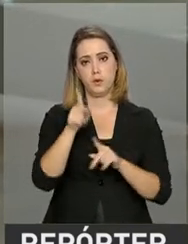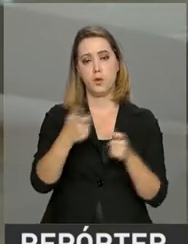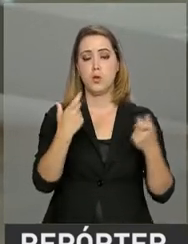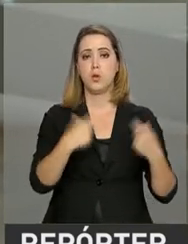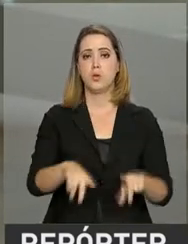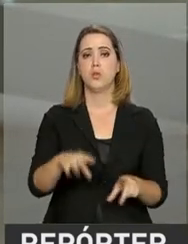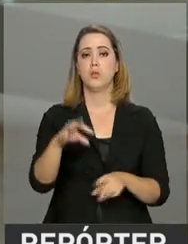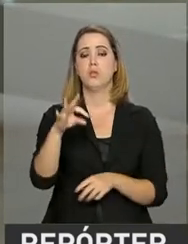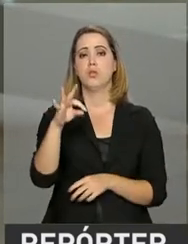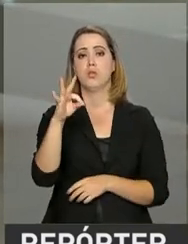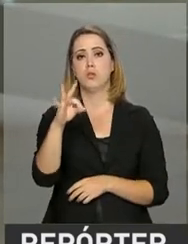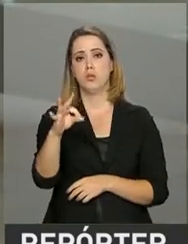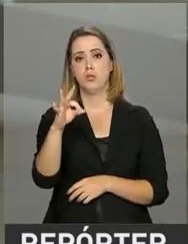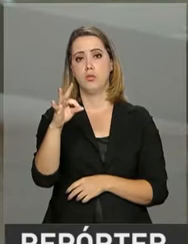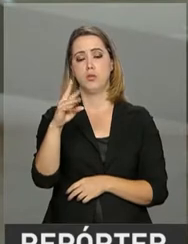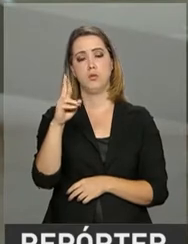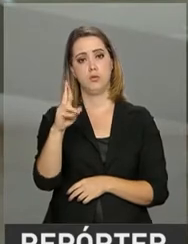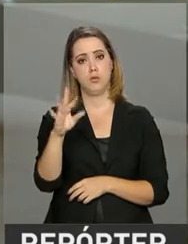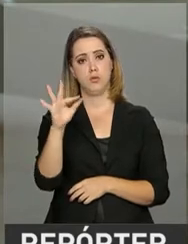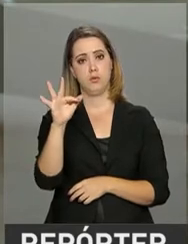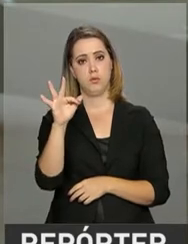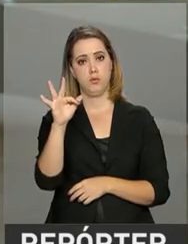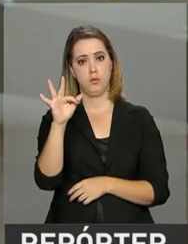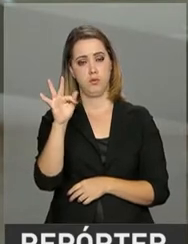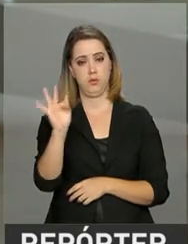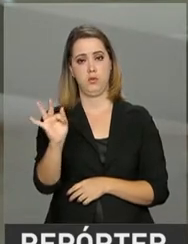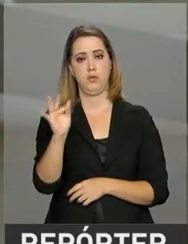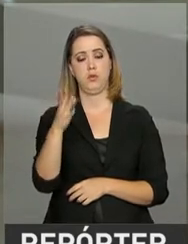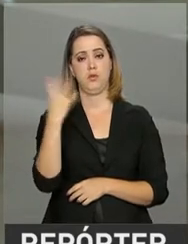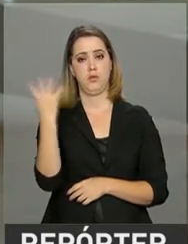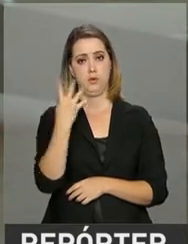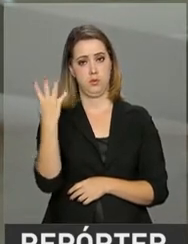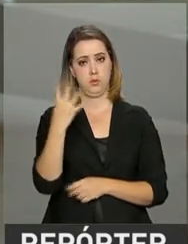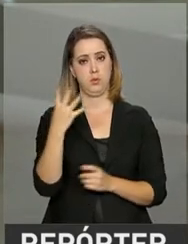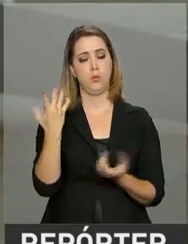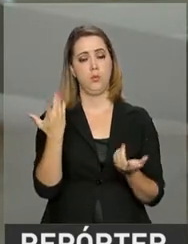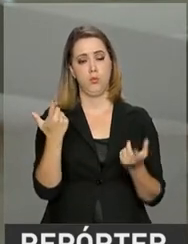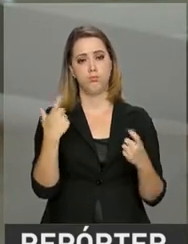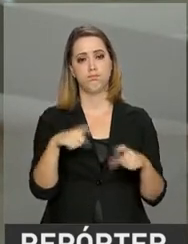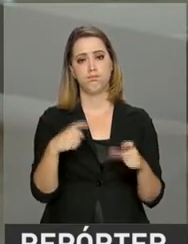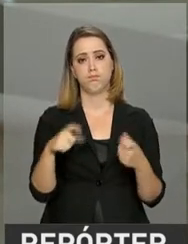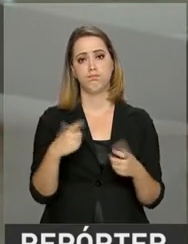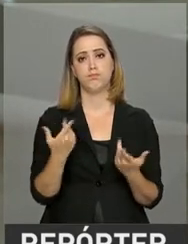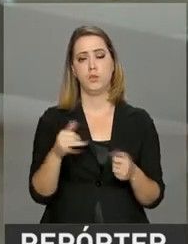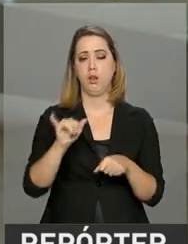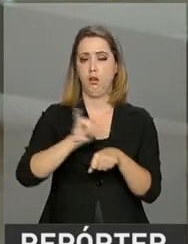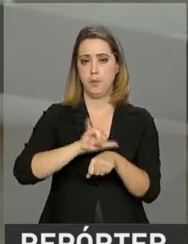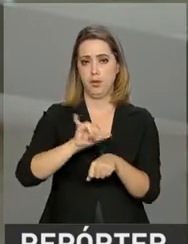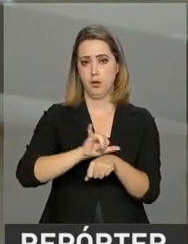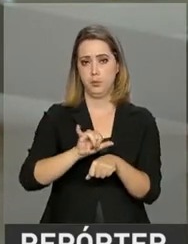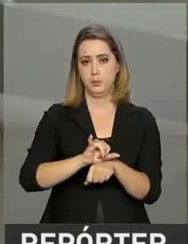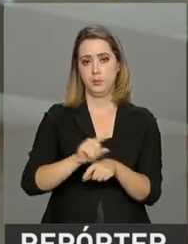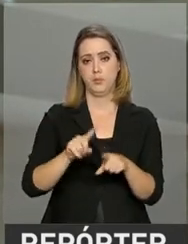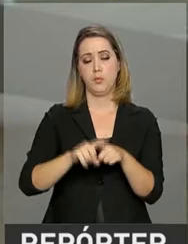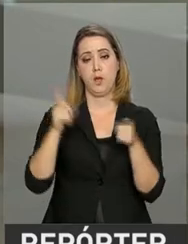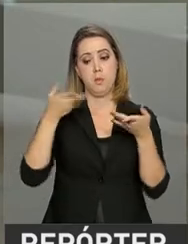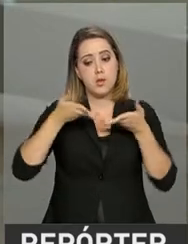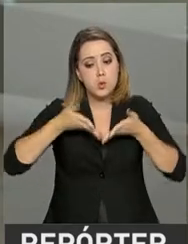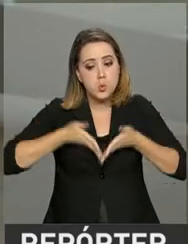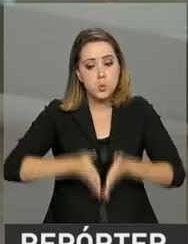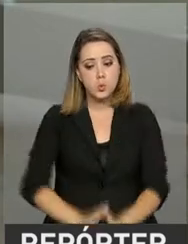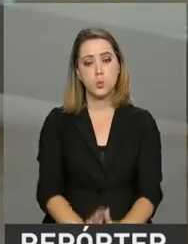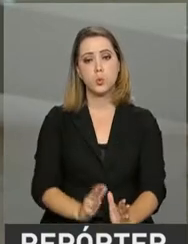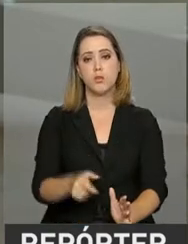tribunal regional da 4ª região na capital gaúcha já o sepultamento do ministro teori zavascki